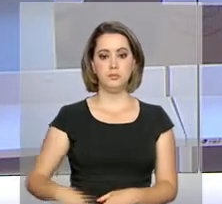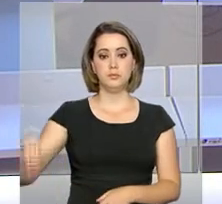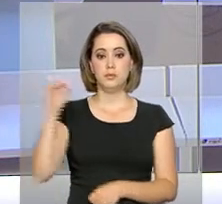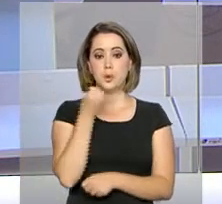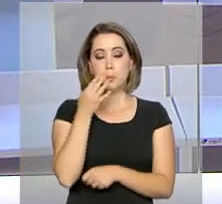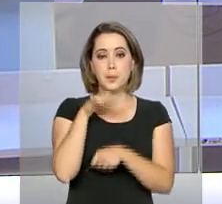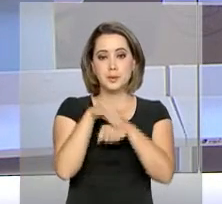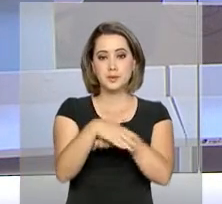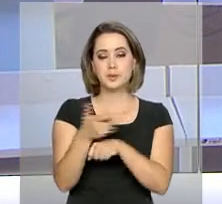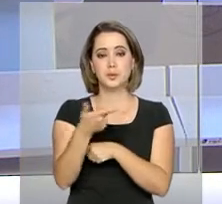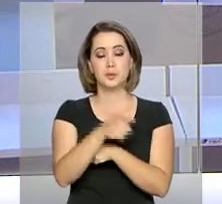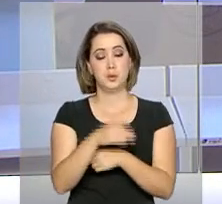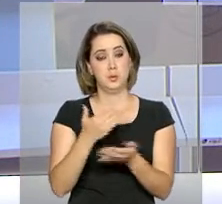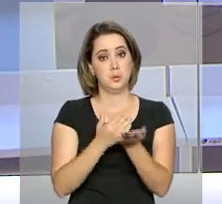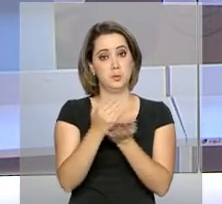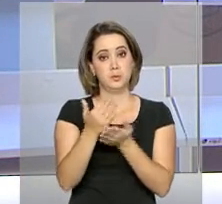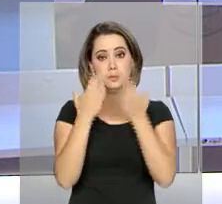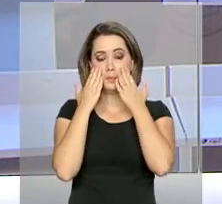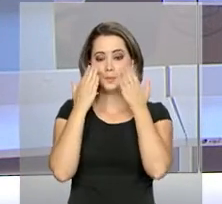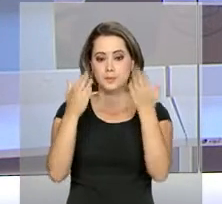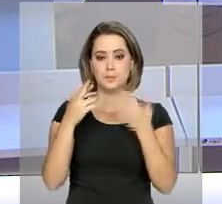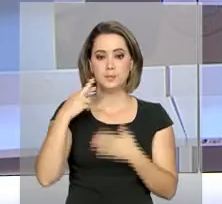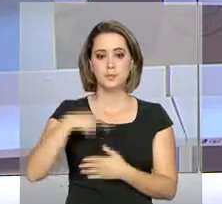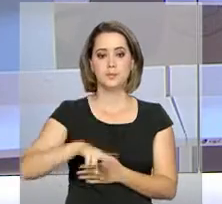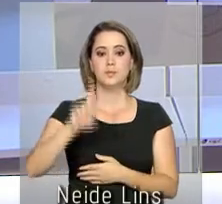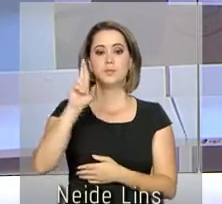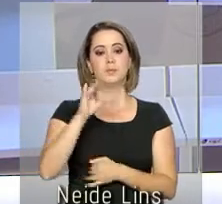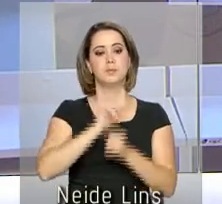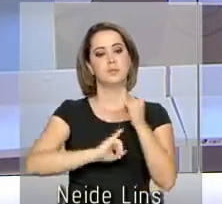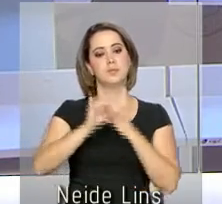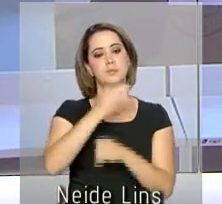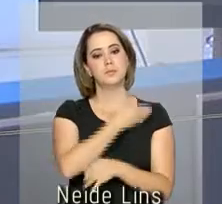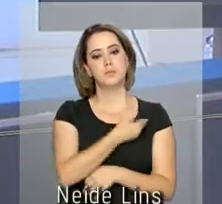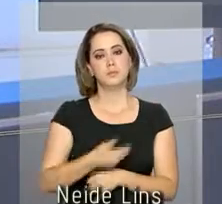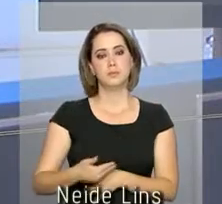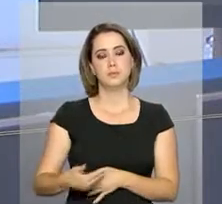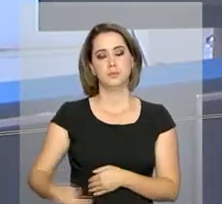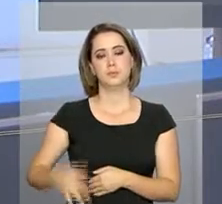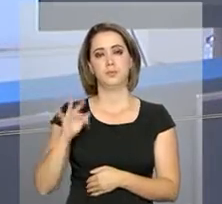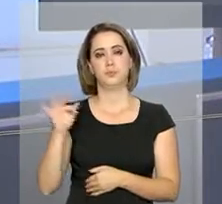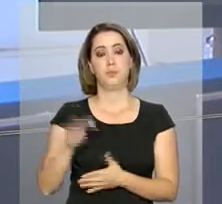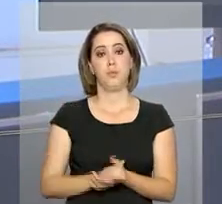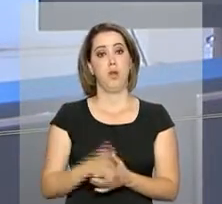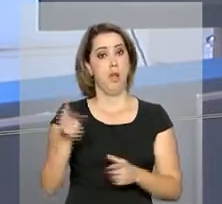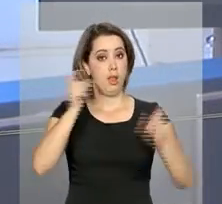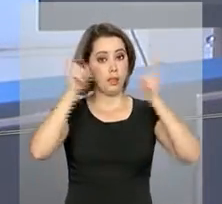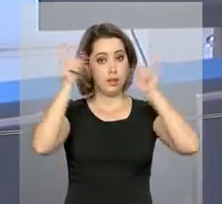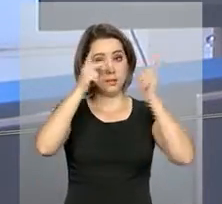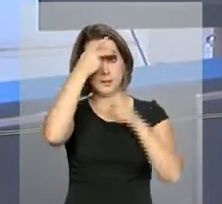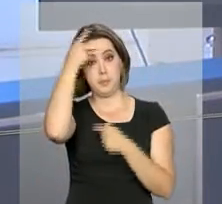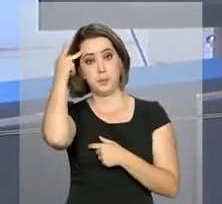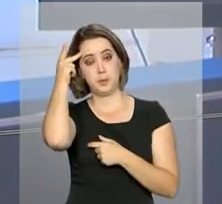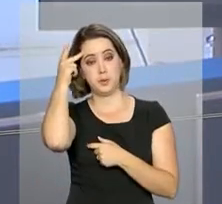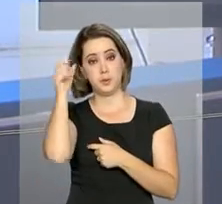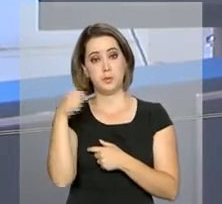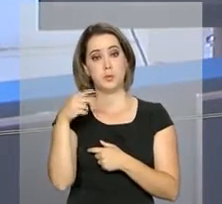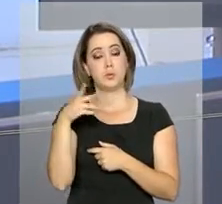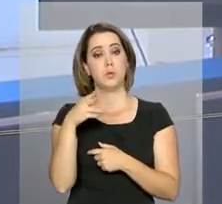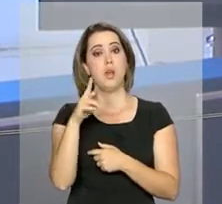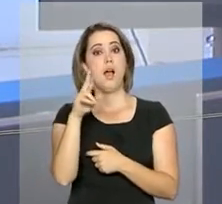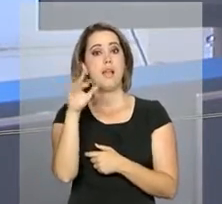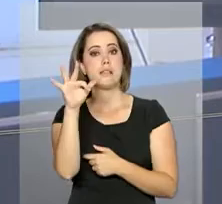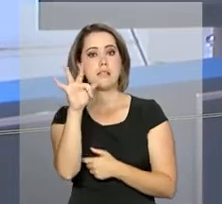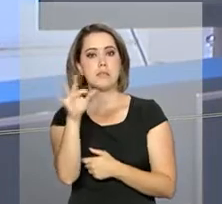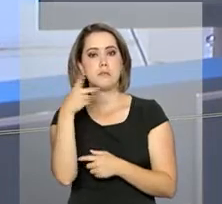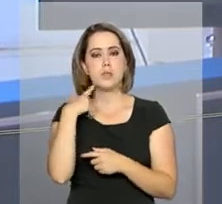Olá, boa noite. Começa agora mais uma edição do Repórter NBR. E atenção, internautas. A Receita Federal